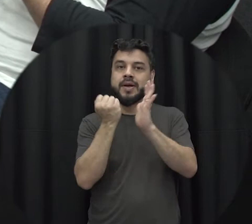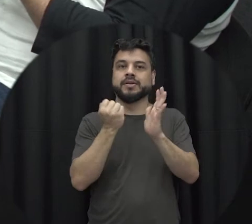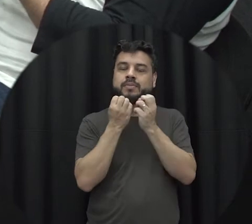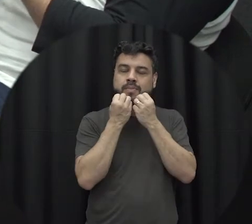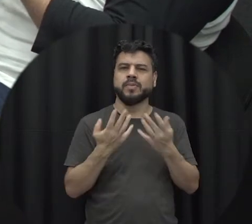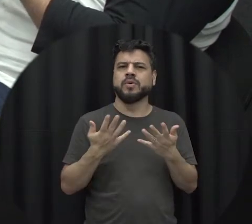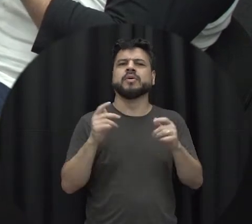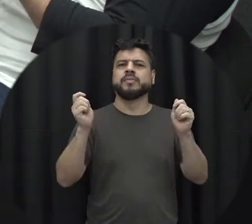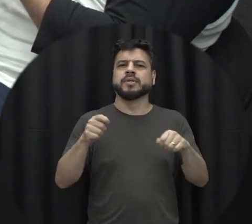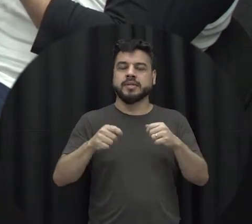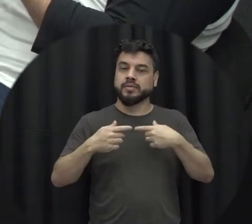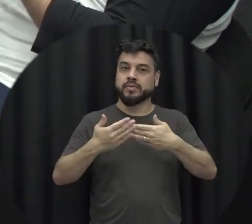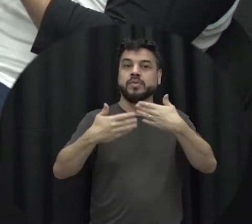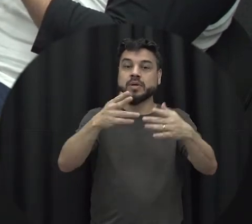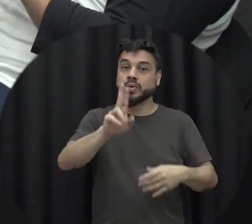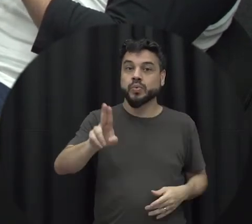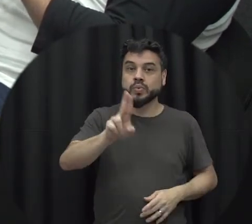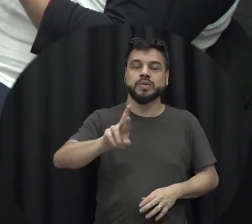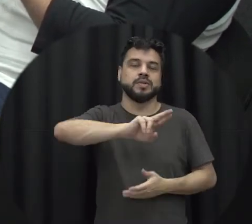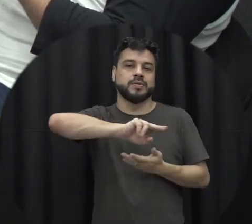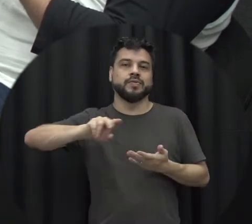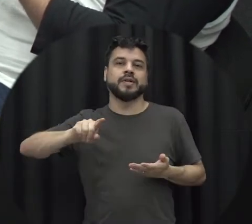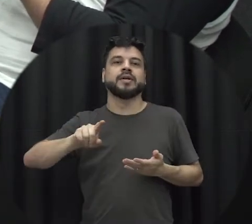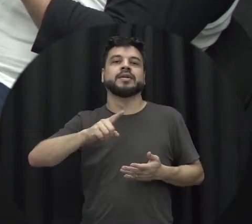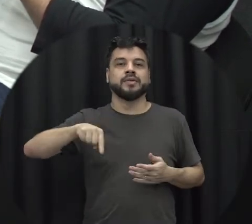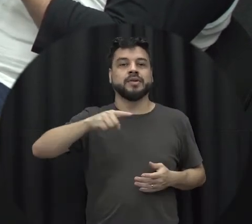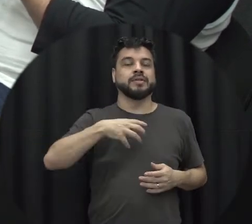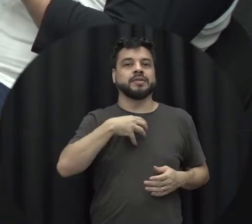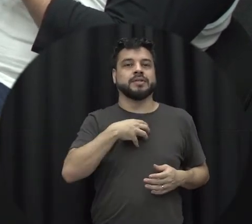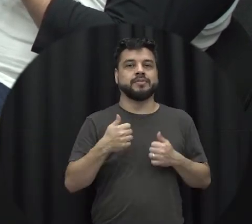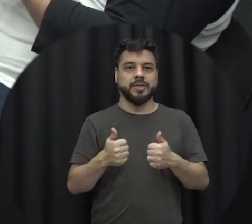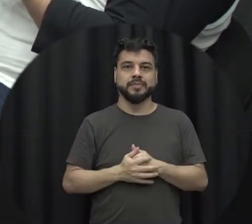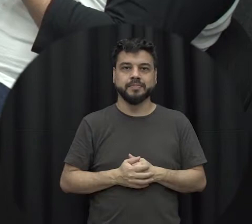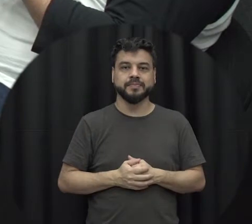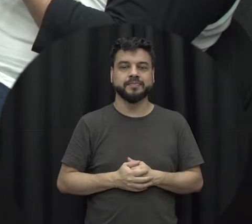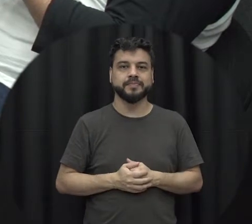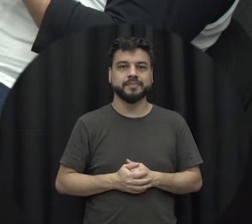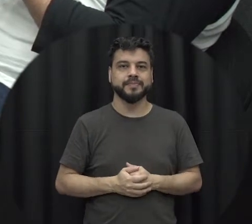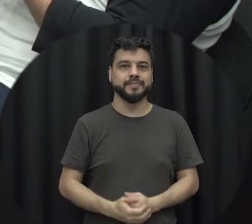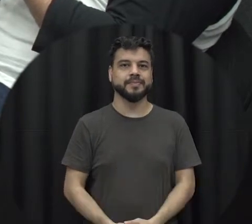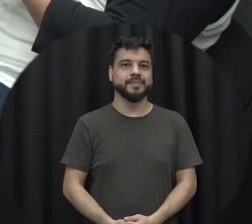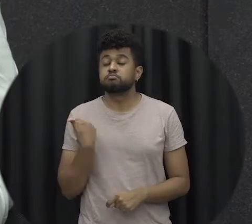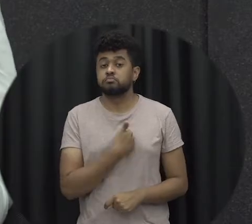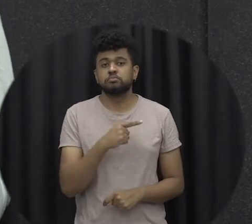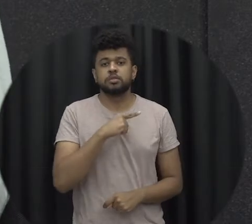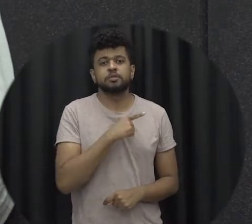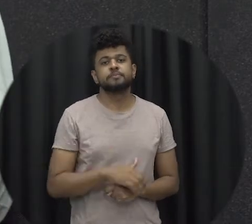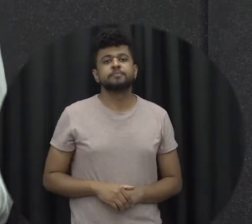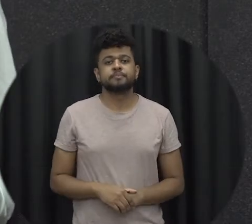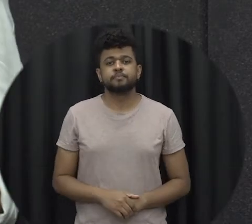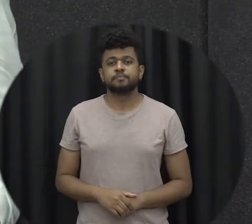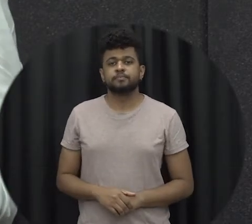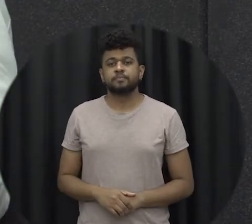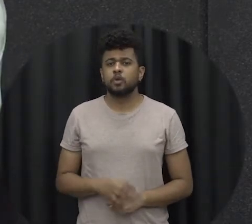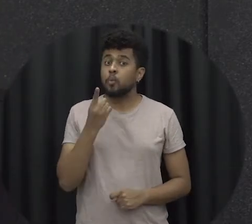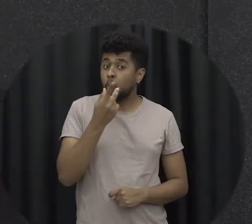muito potencial de uso aqui, né, em volta da gente, assim. É um problema muito sério que a gente tem.